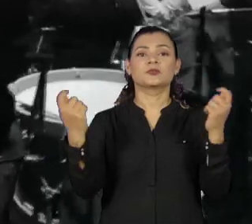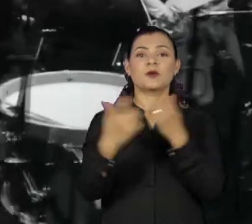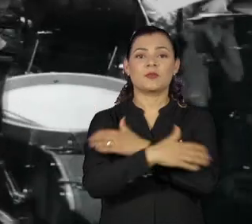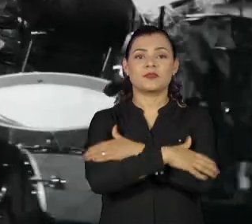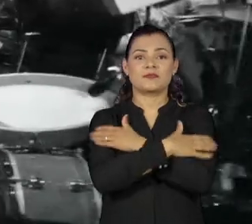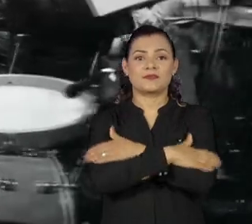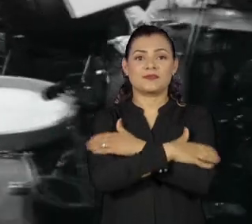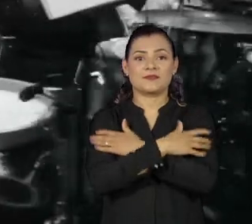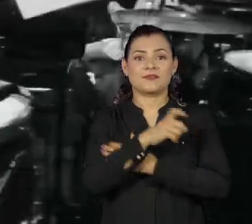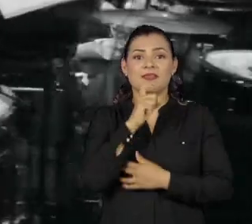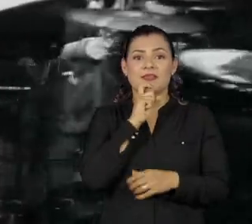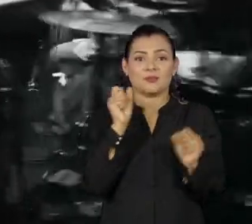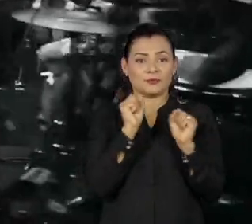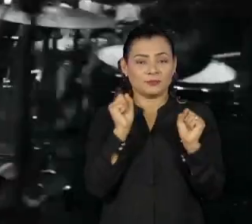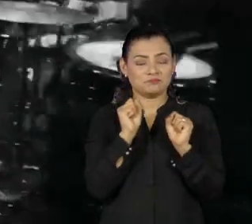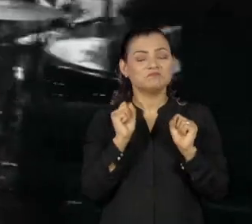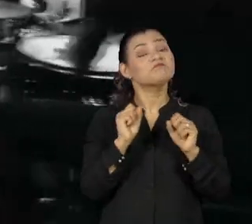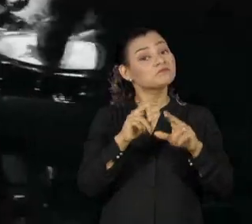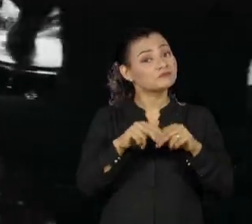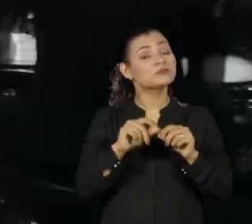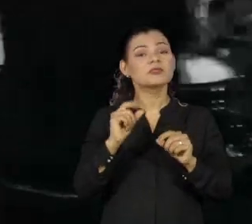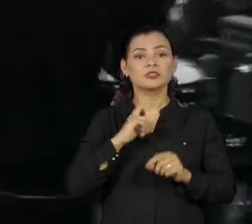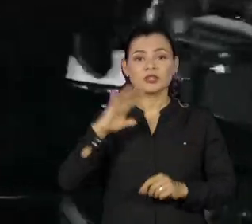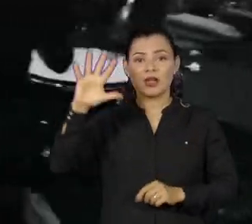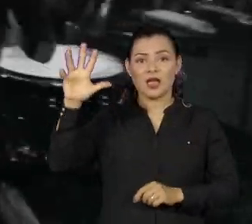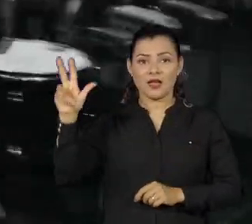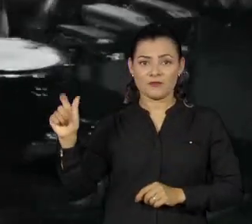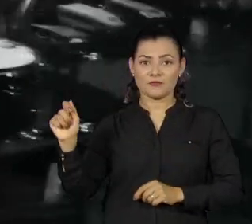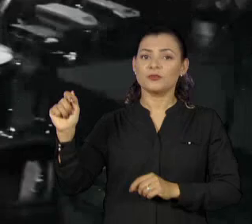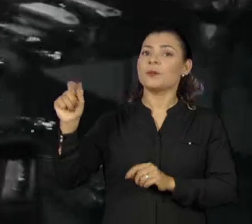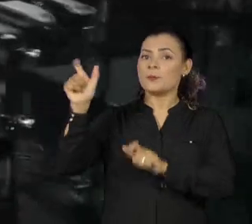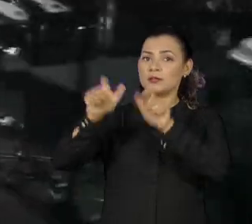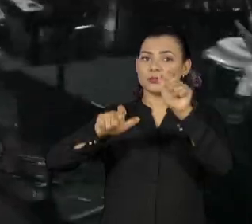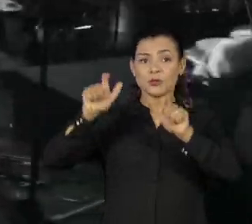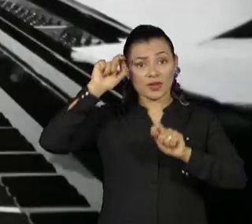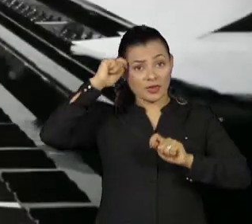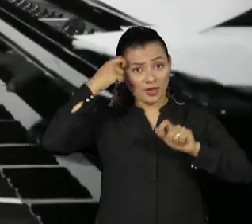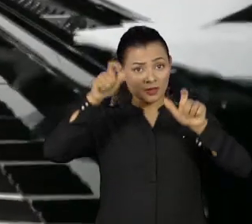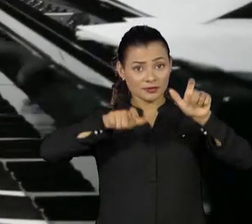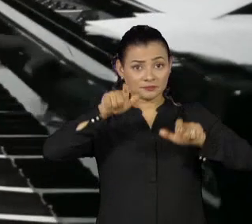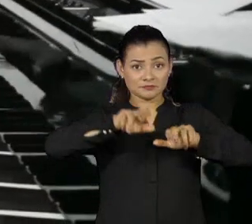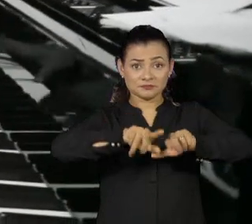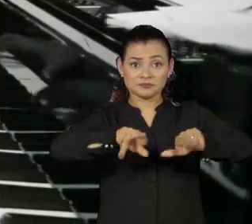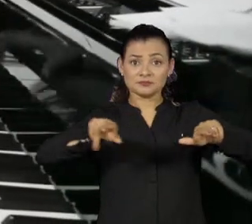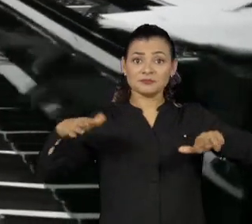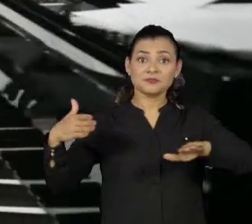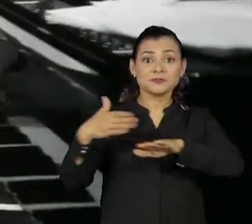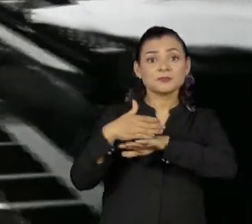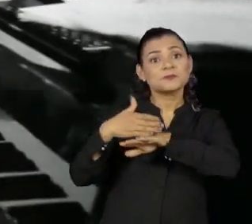Jordão. Negros que estavam lá, afrodescendentes, né, que estavam em Campos do Jordão,